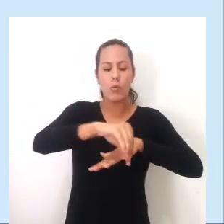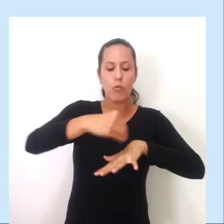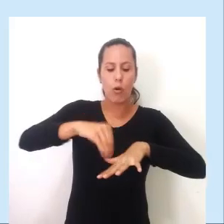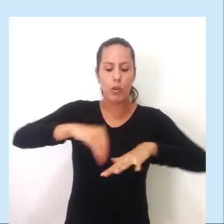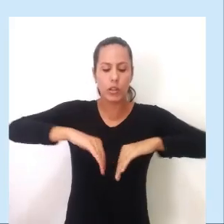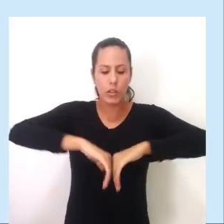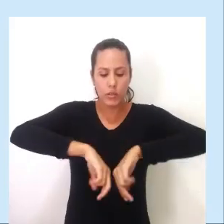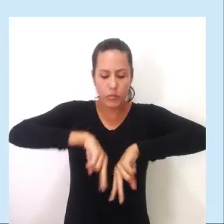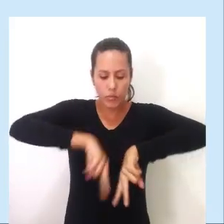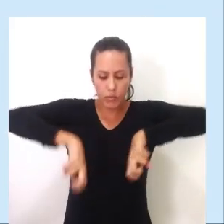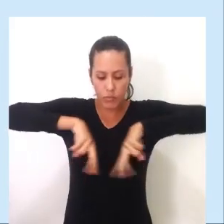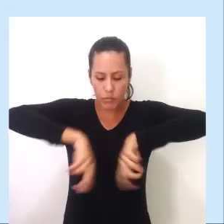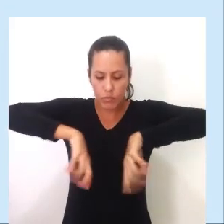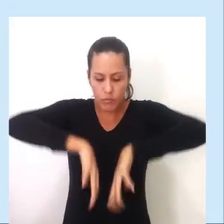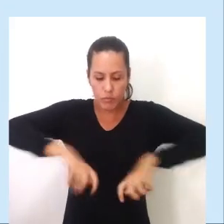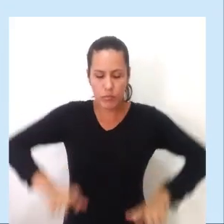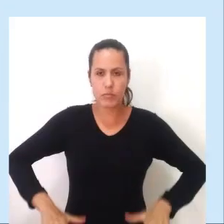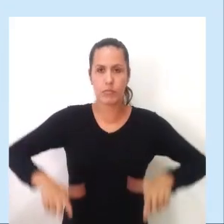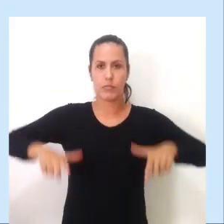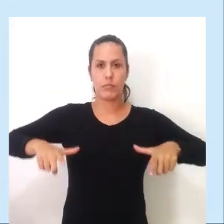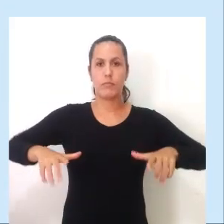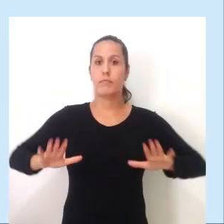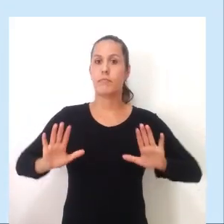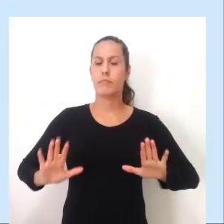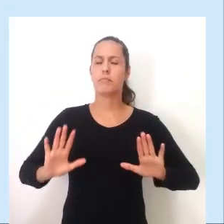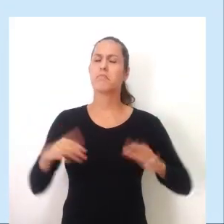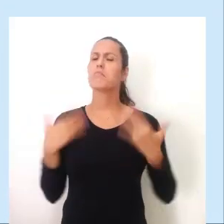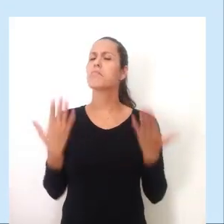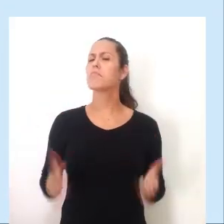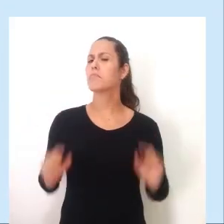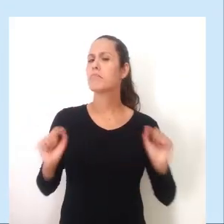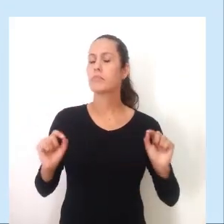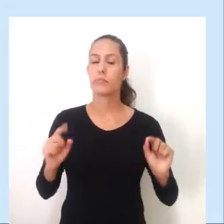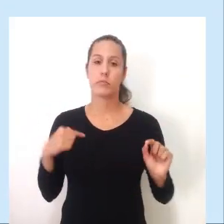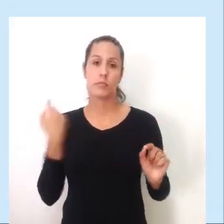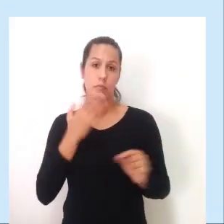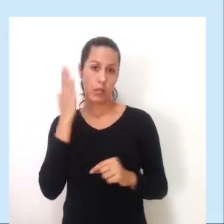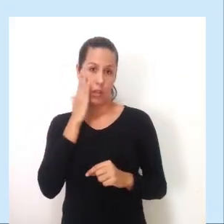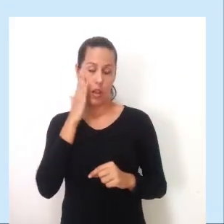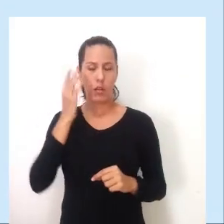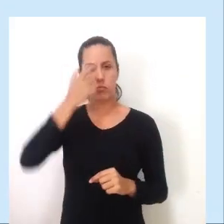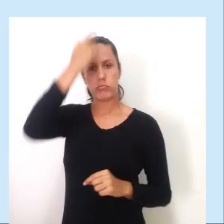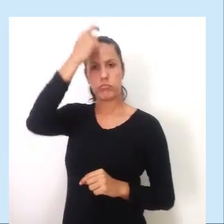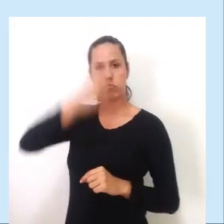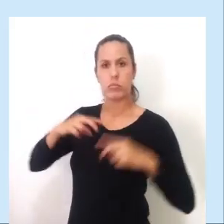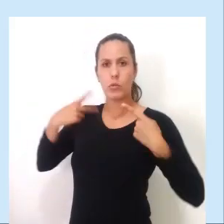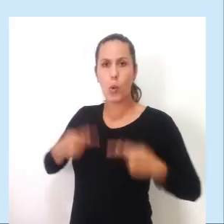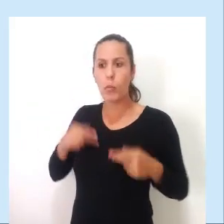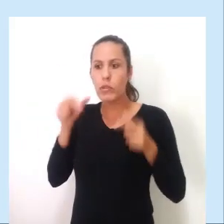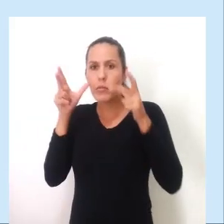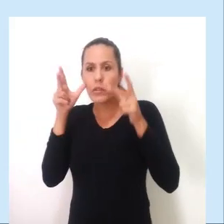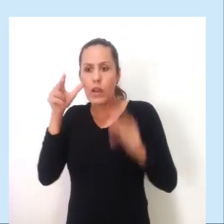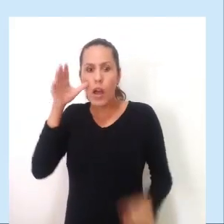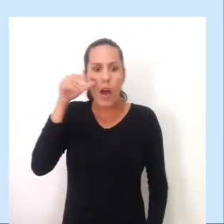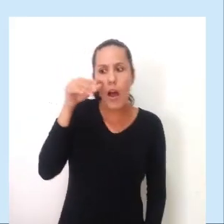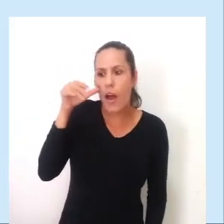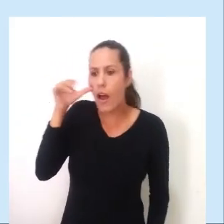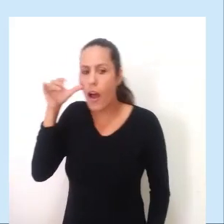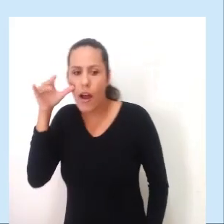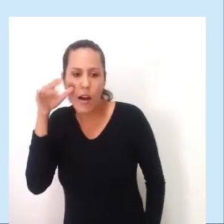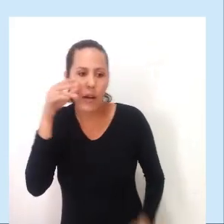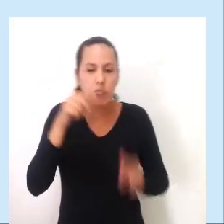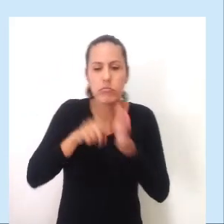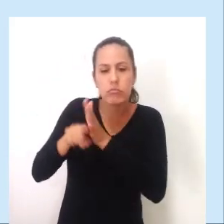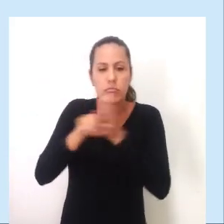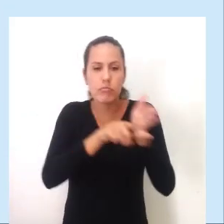desenterrado, ok? E então a gente sabe que o homem sempre foi curioso e sempre